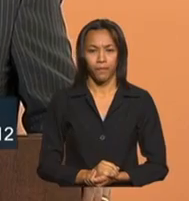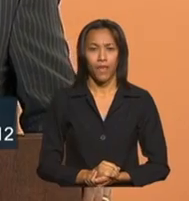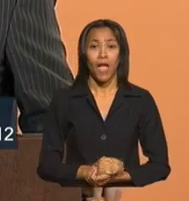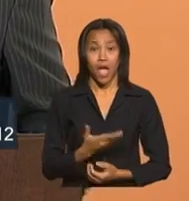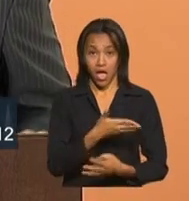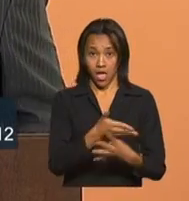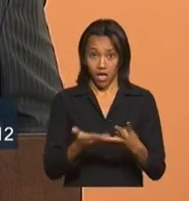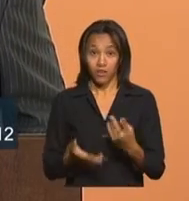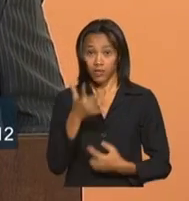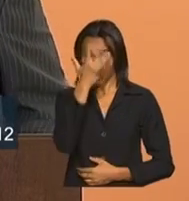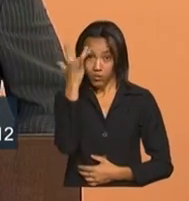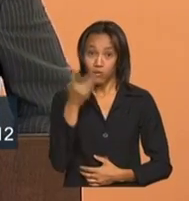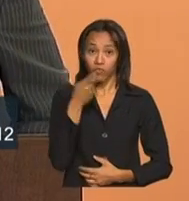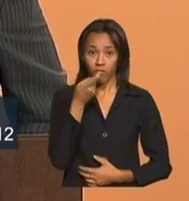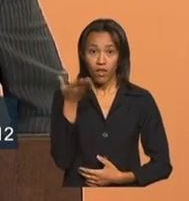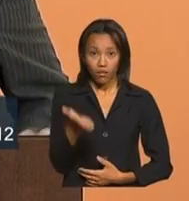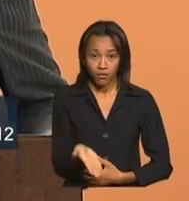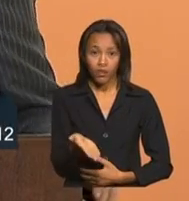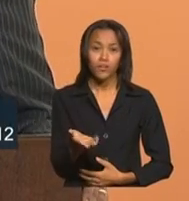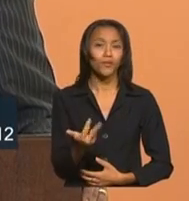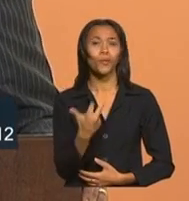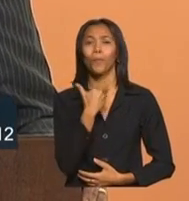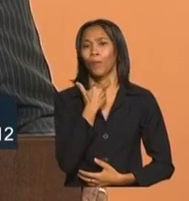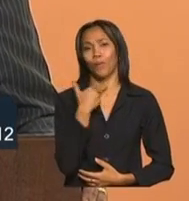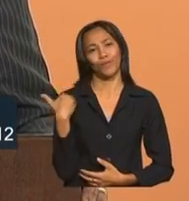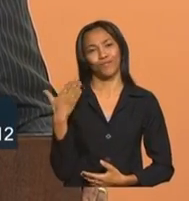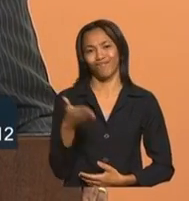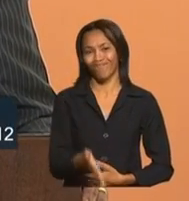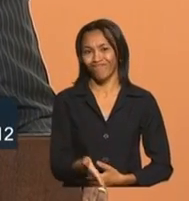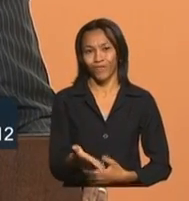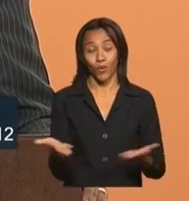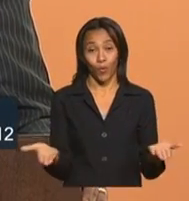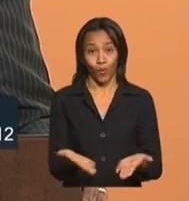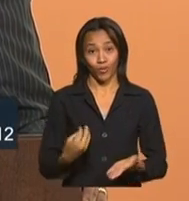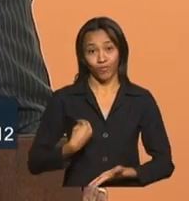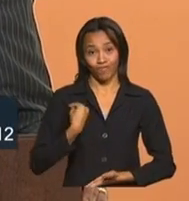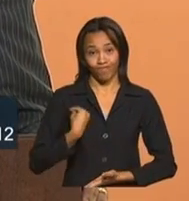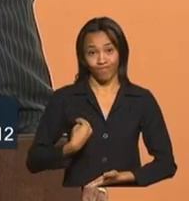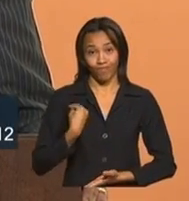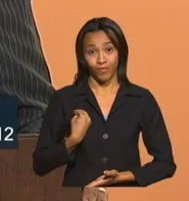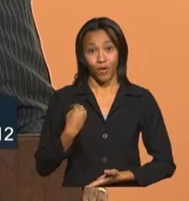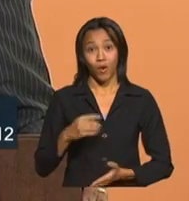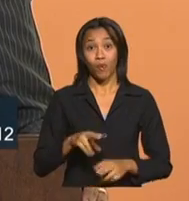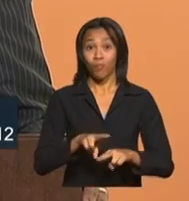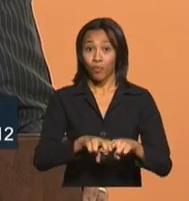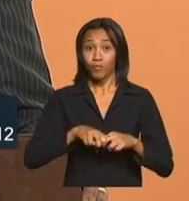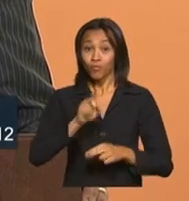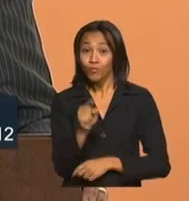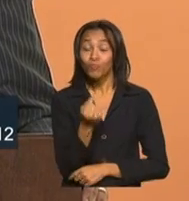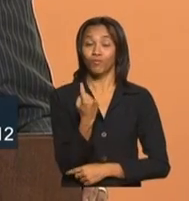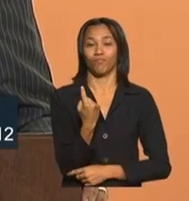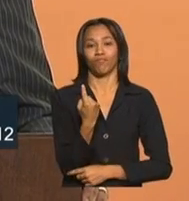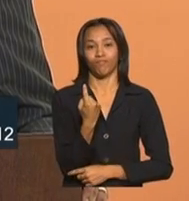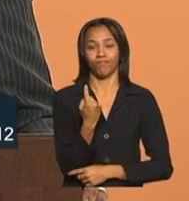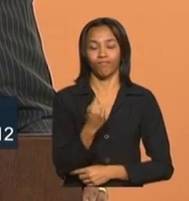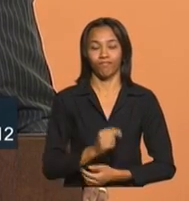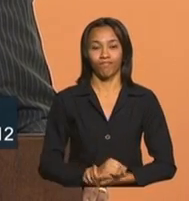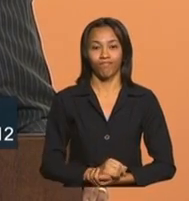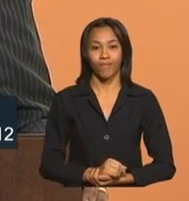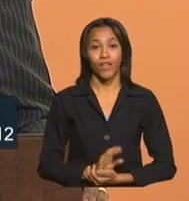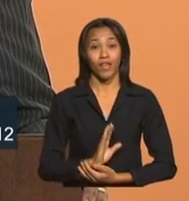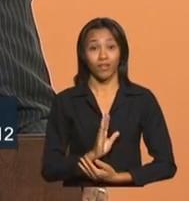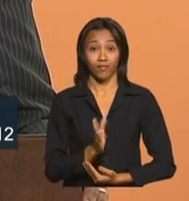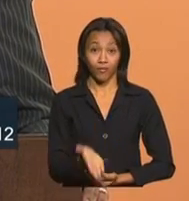Essas pessoas só não podem estar presentes aqui hoje por uma única razão.